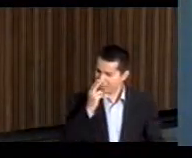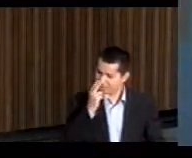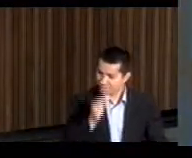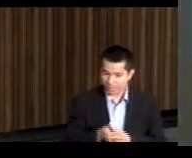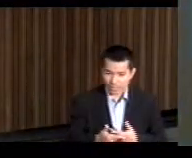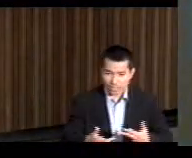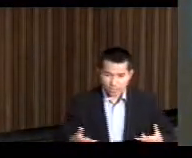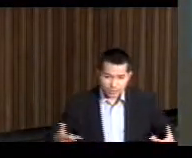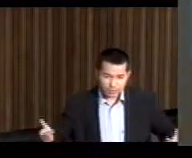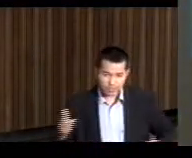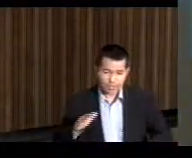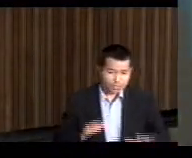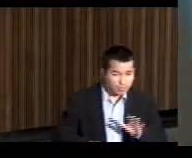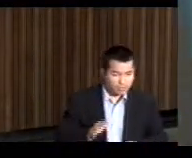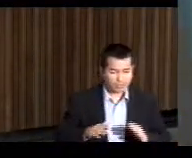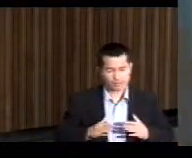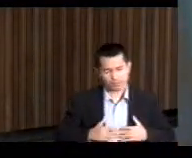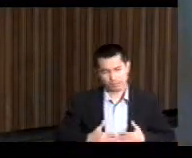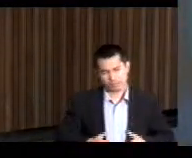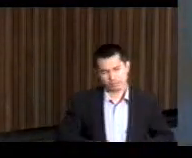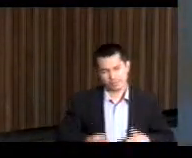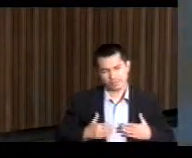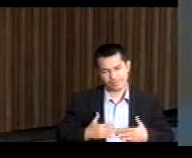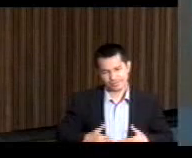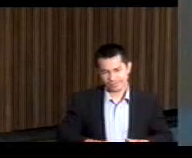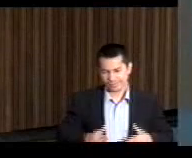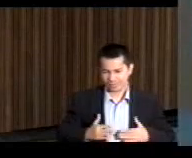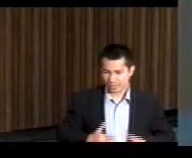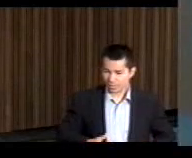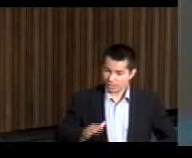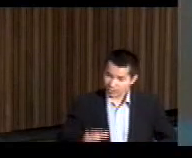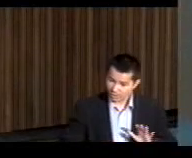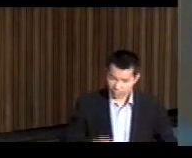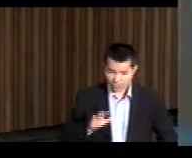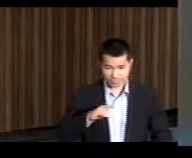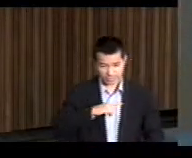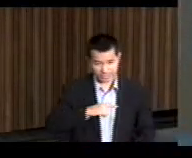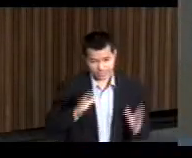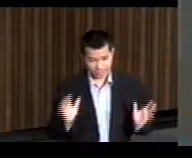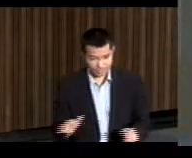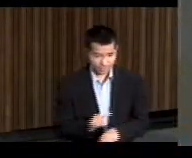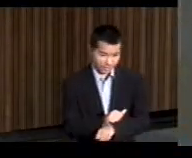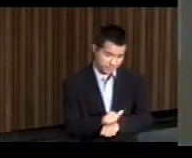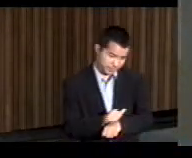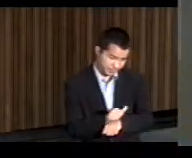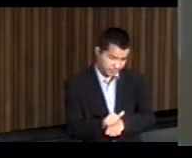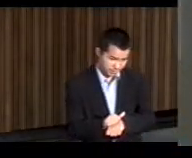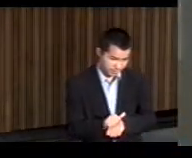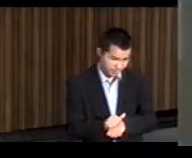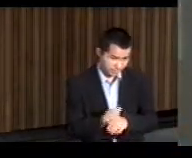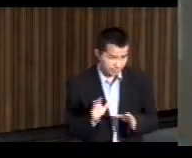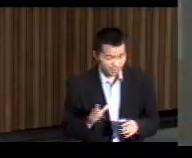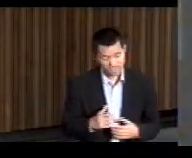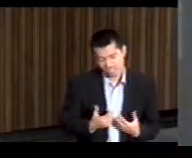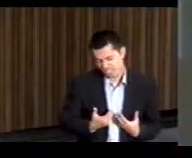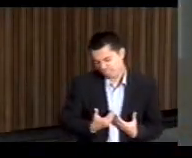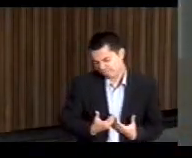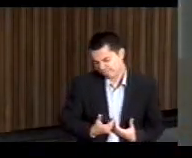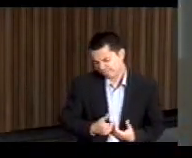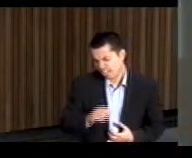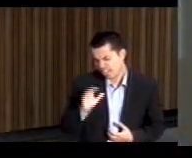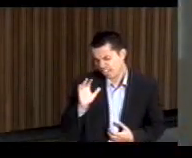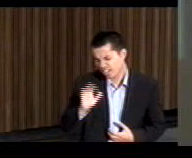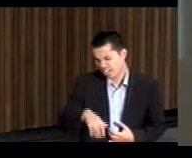se acalmado e uma certa conformação já tomava conta dos personagens da